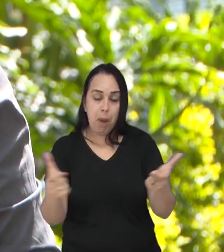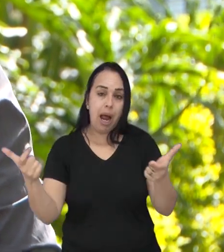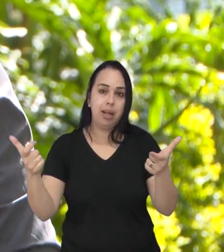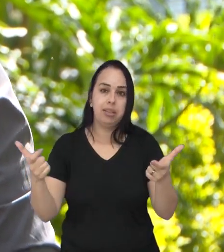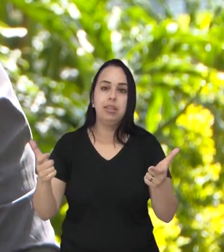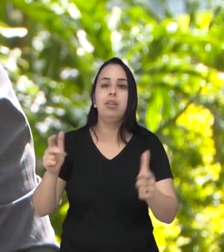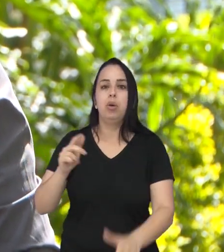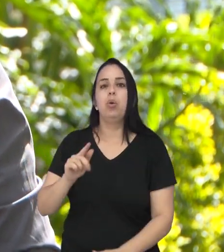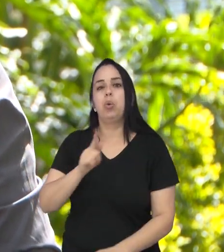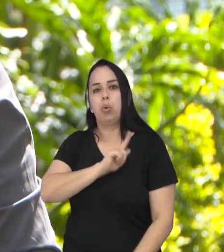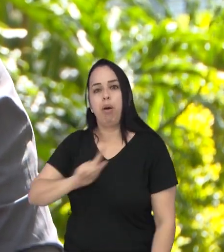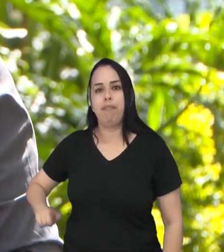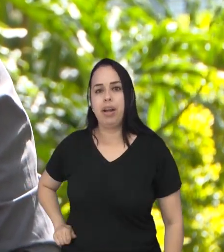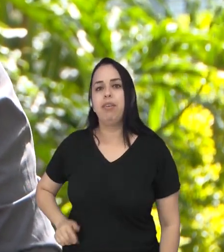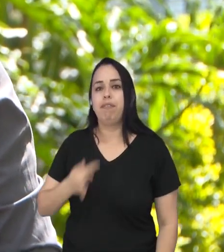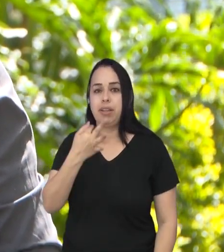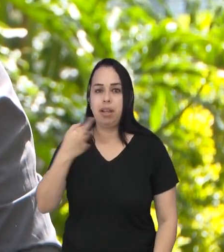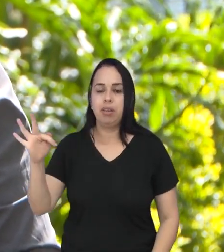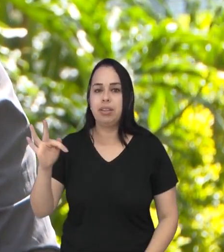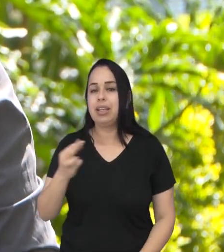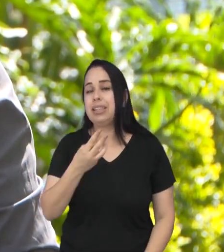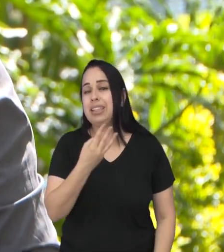governo federal pretende criar